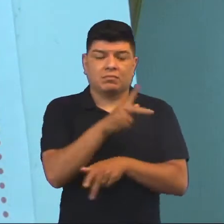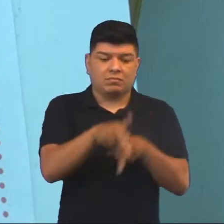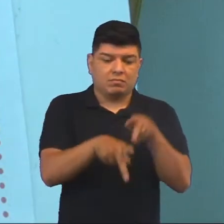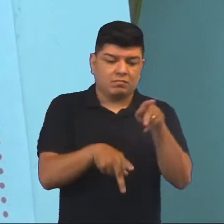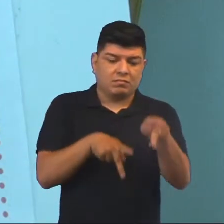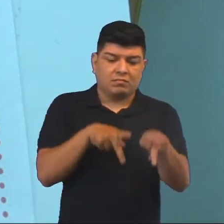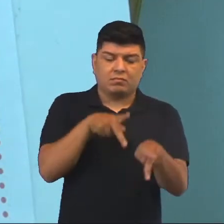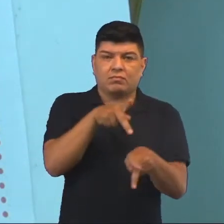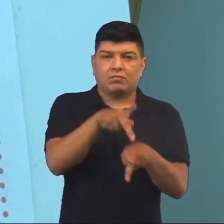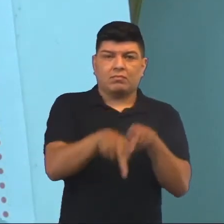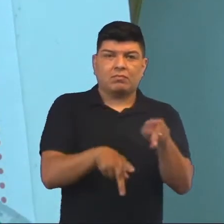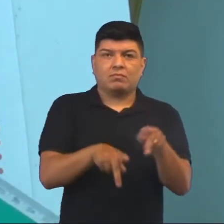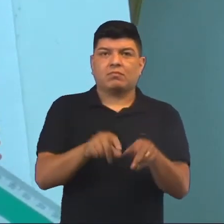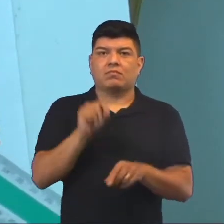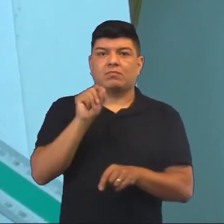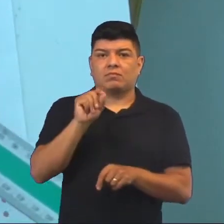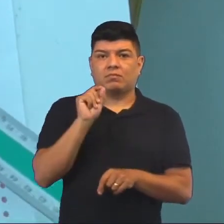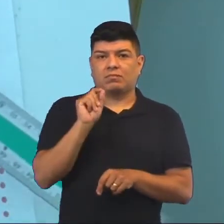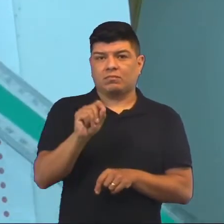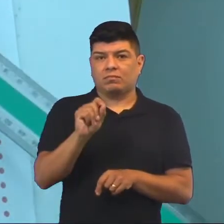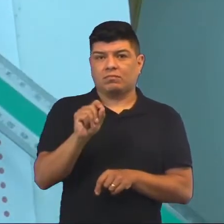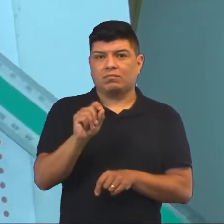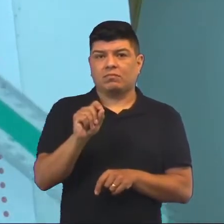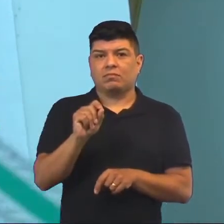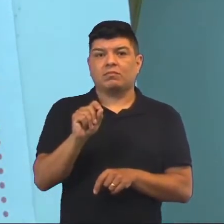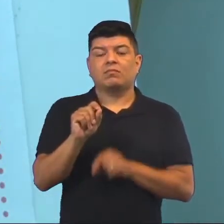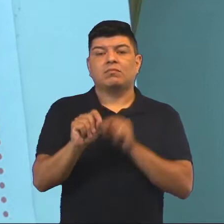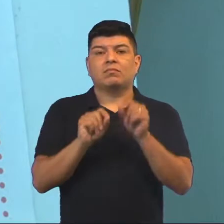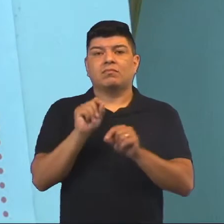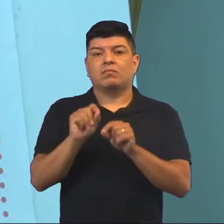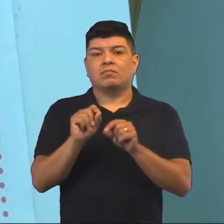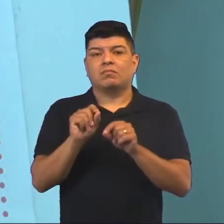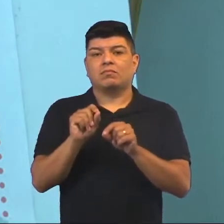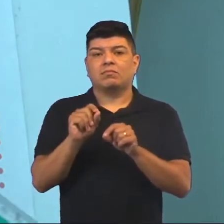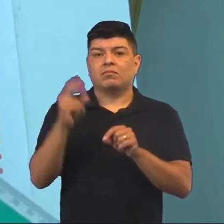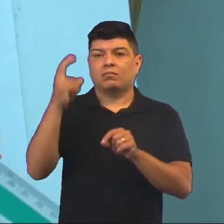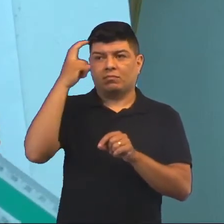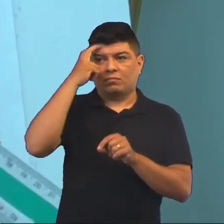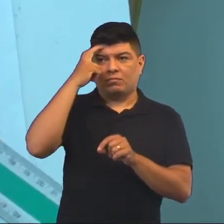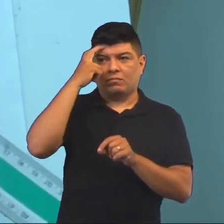povo, que com suas culturas